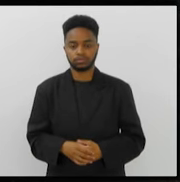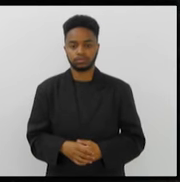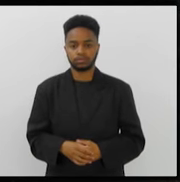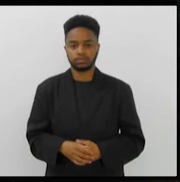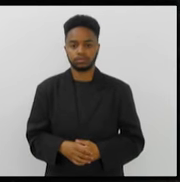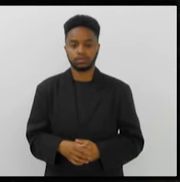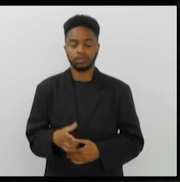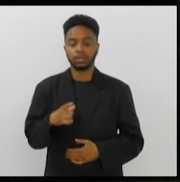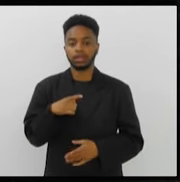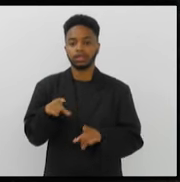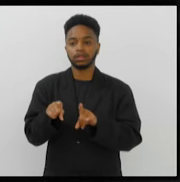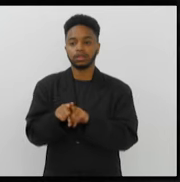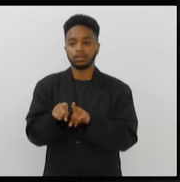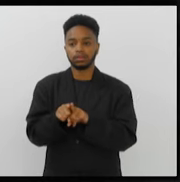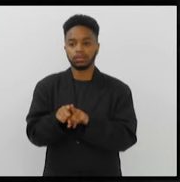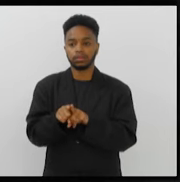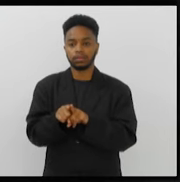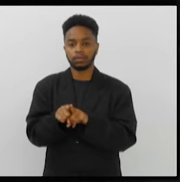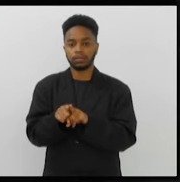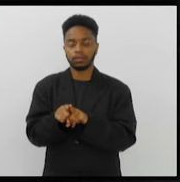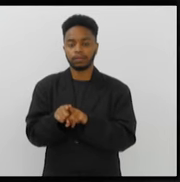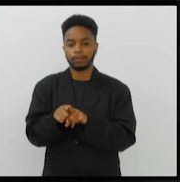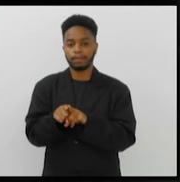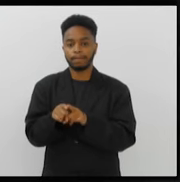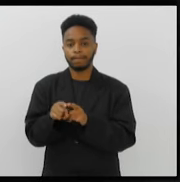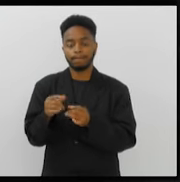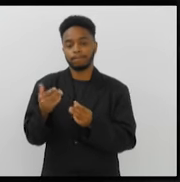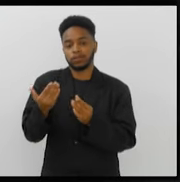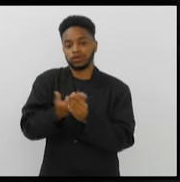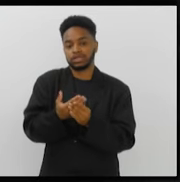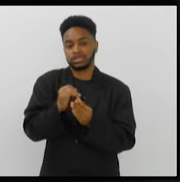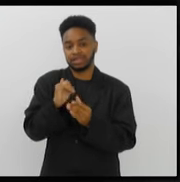Com um processo que, se fizer o trabalho direito,